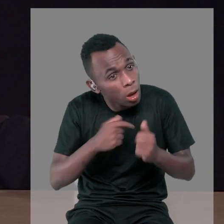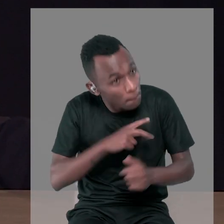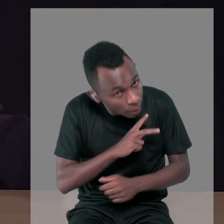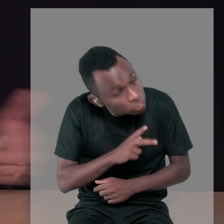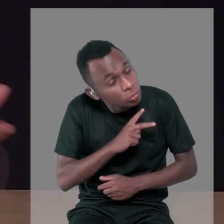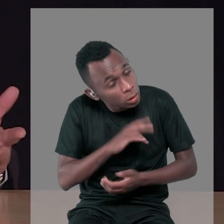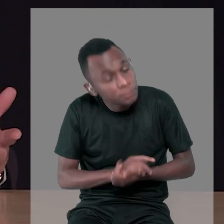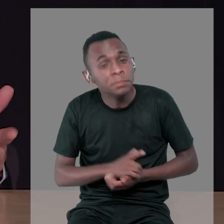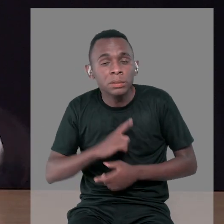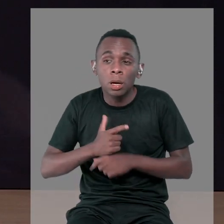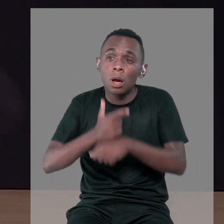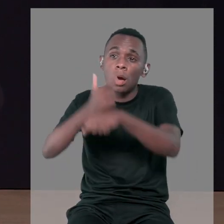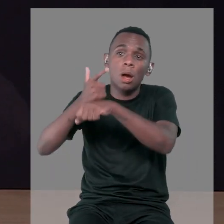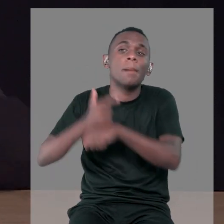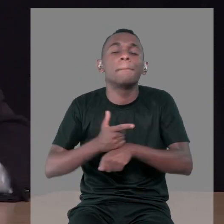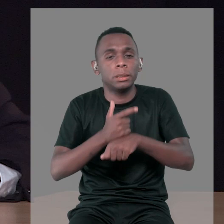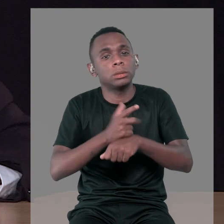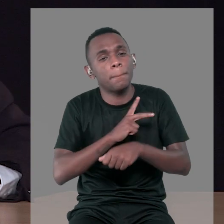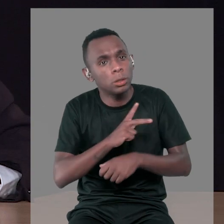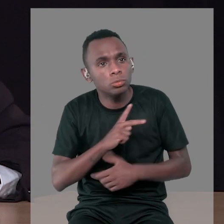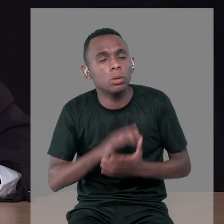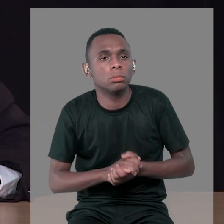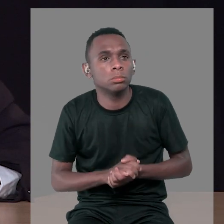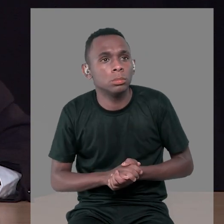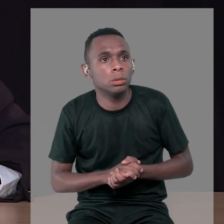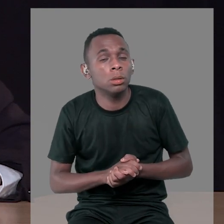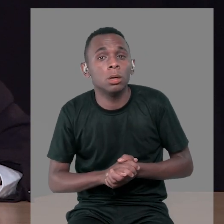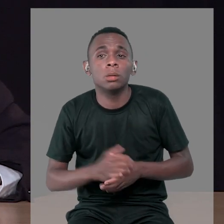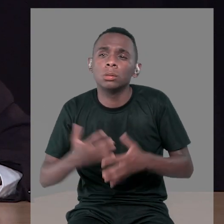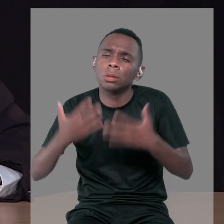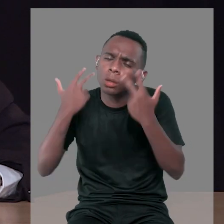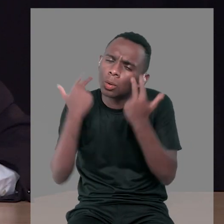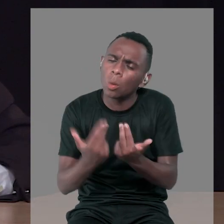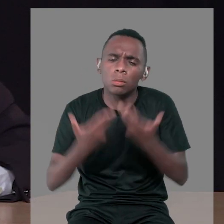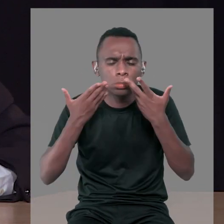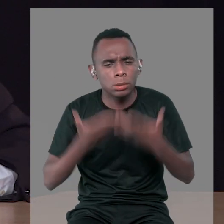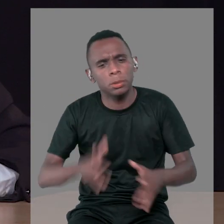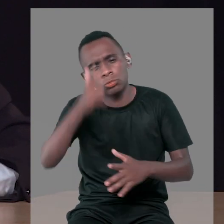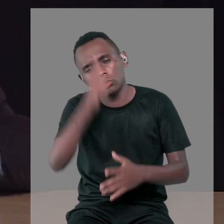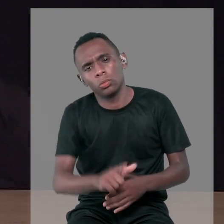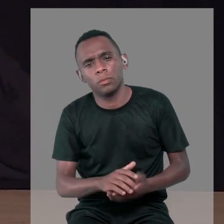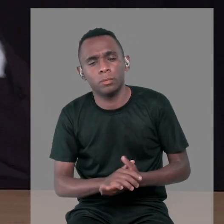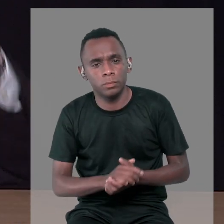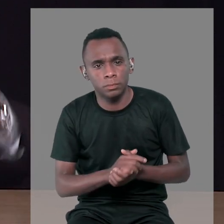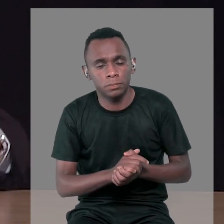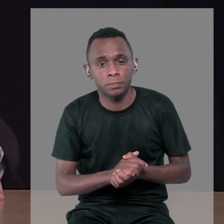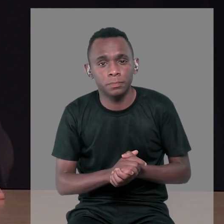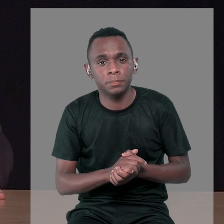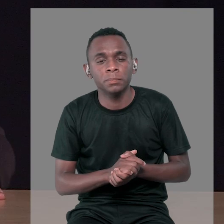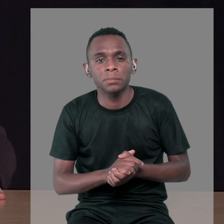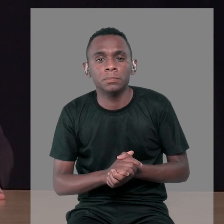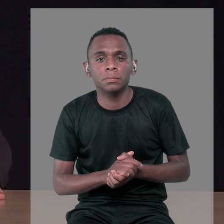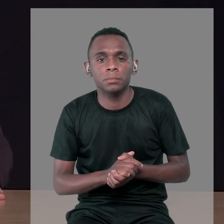particular. Portanto, ele é vendido. Exatamente como no Renascimento. Né? Sem o charme dos grandes